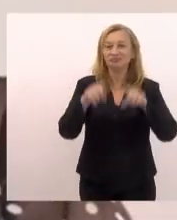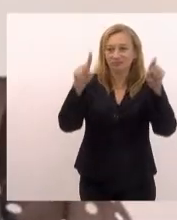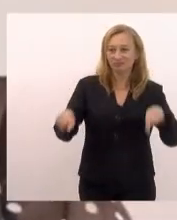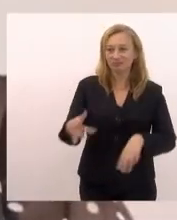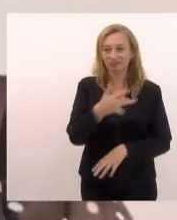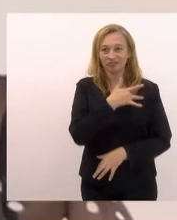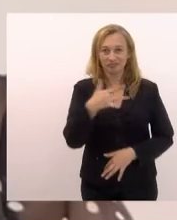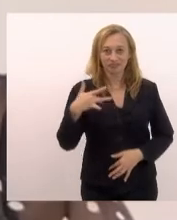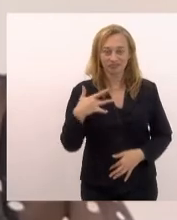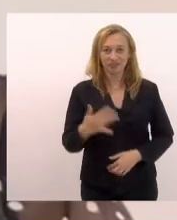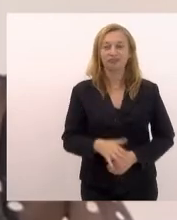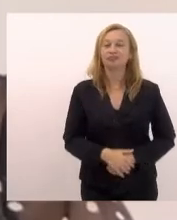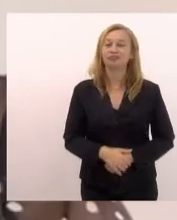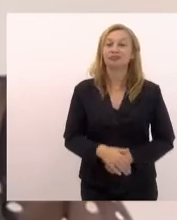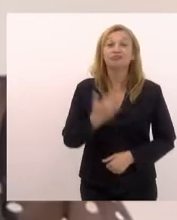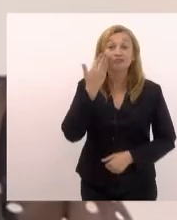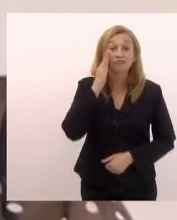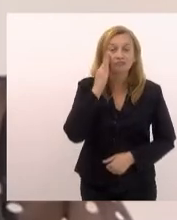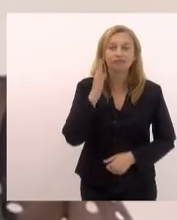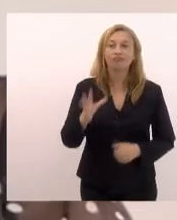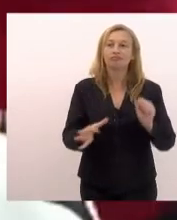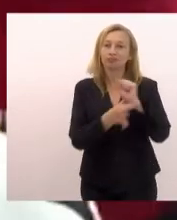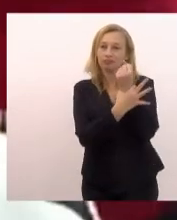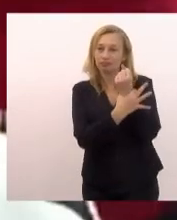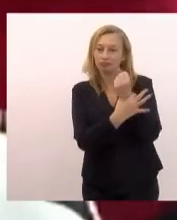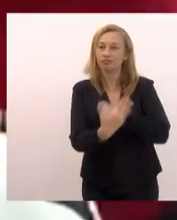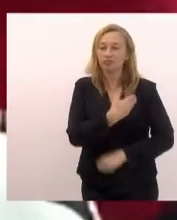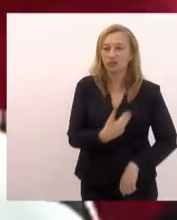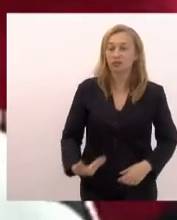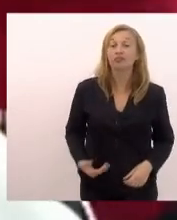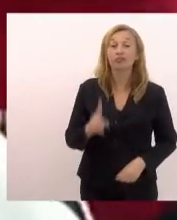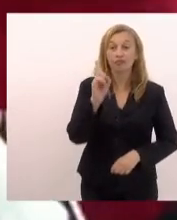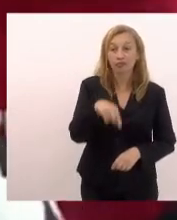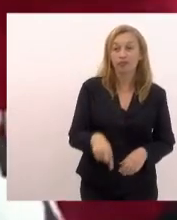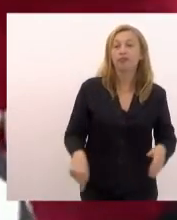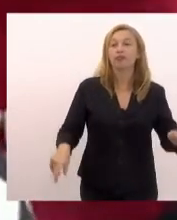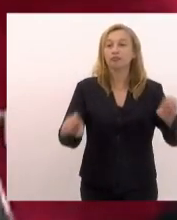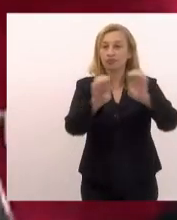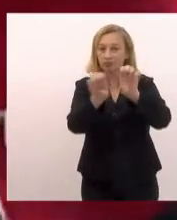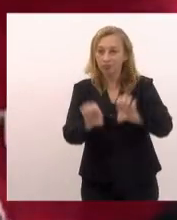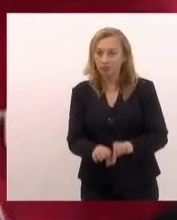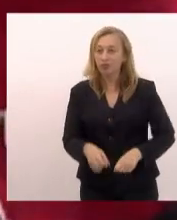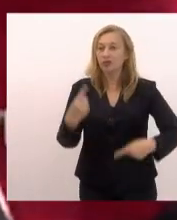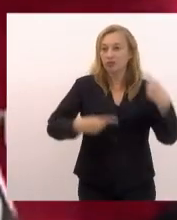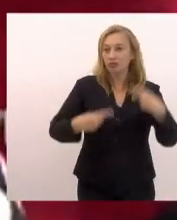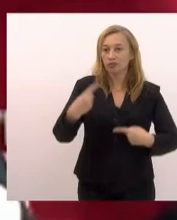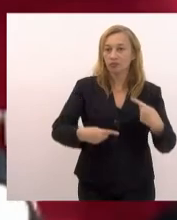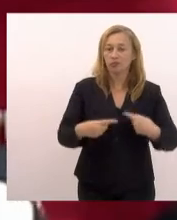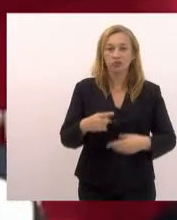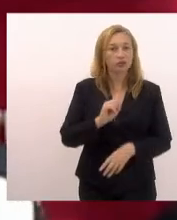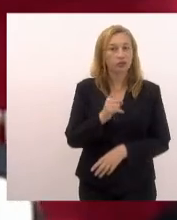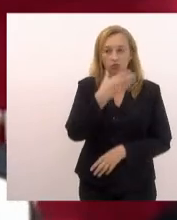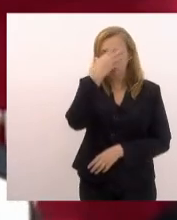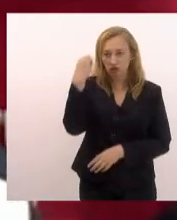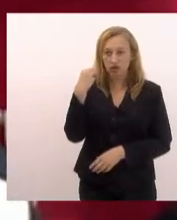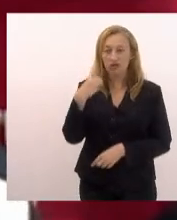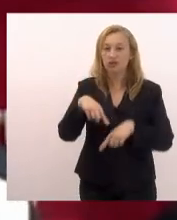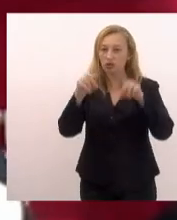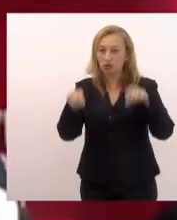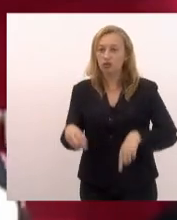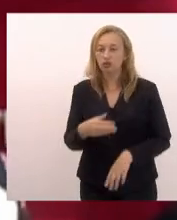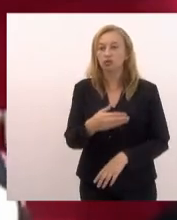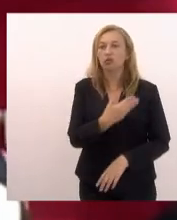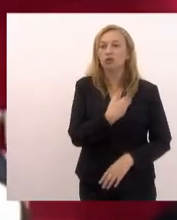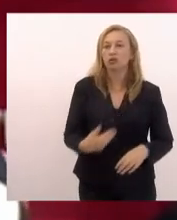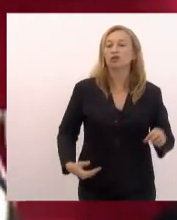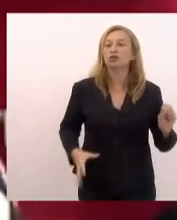saúde e se entendemos que segurança pública é política estruturante, não podemos deixar para trás os servidores da